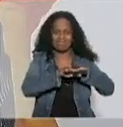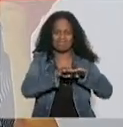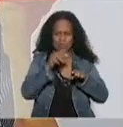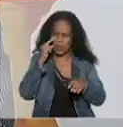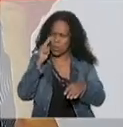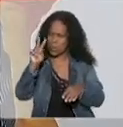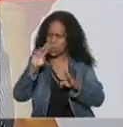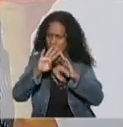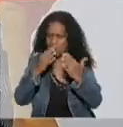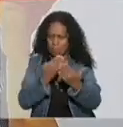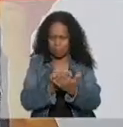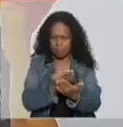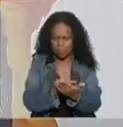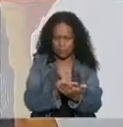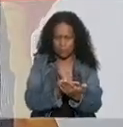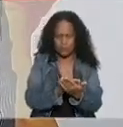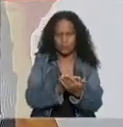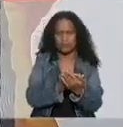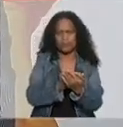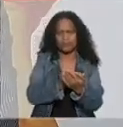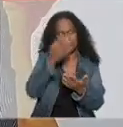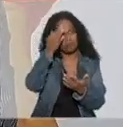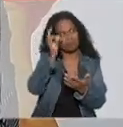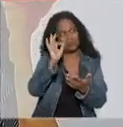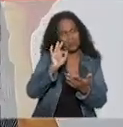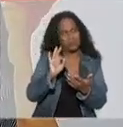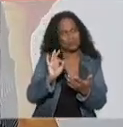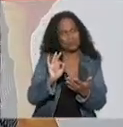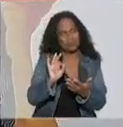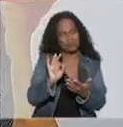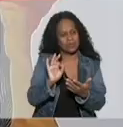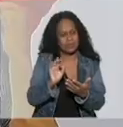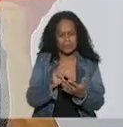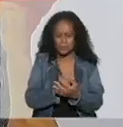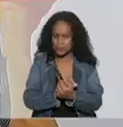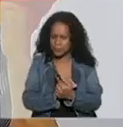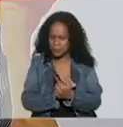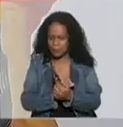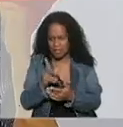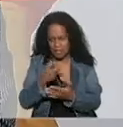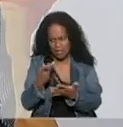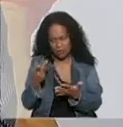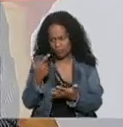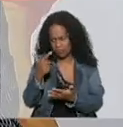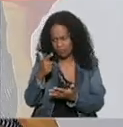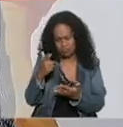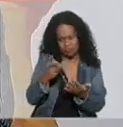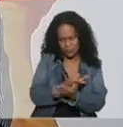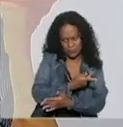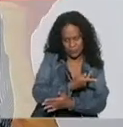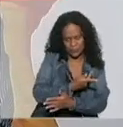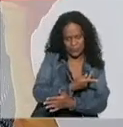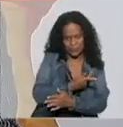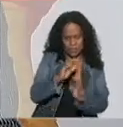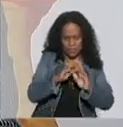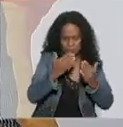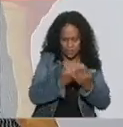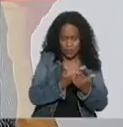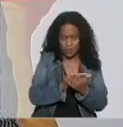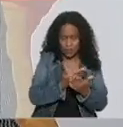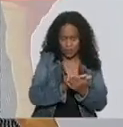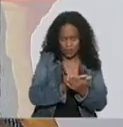escola, por exemplo, não sei, na escola, provavelmente lá isso não deve ocorrer, mas é comum nas escolas